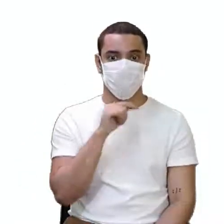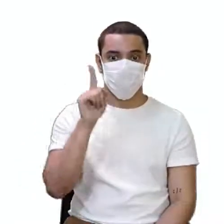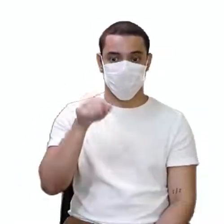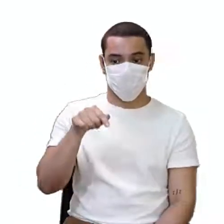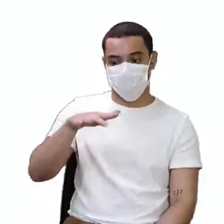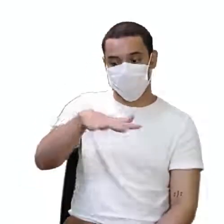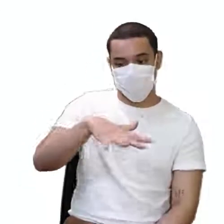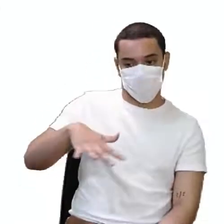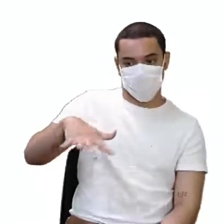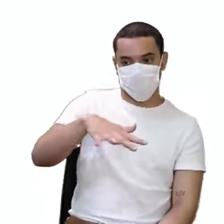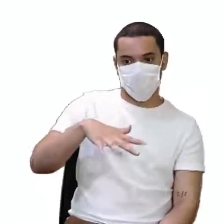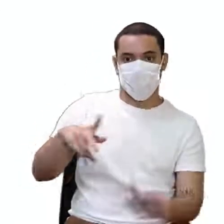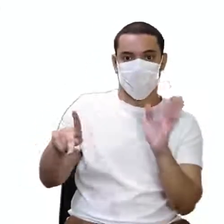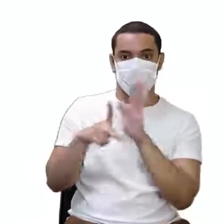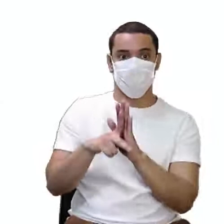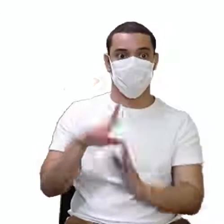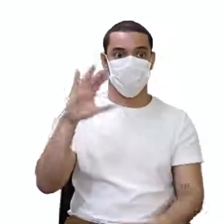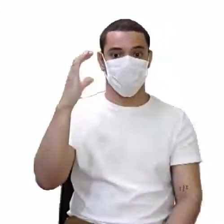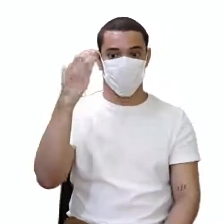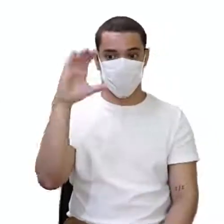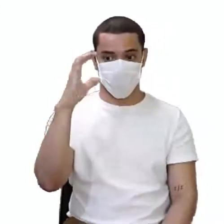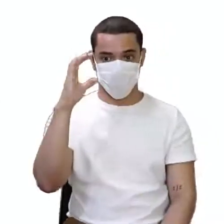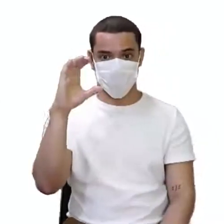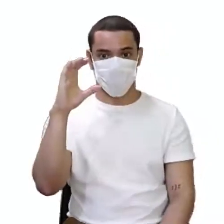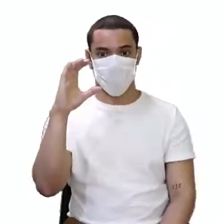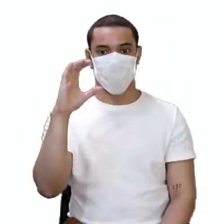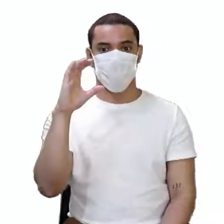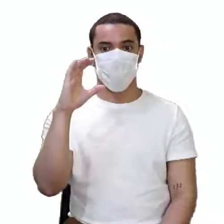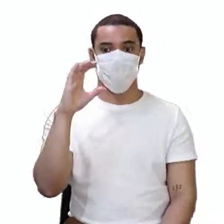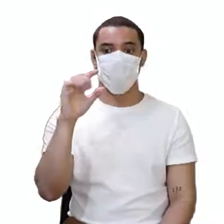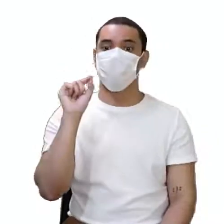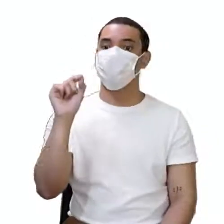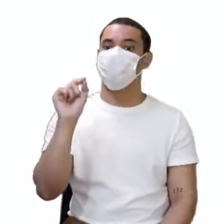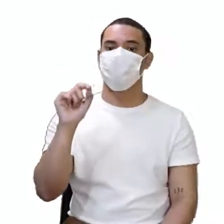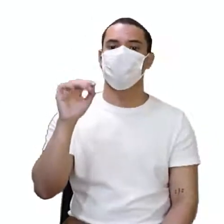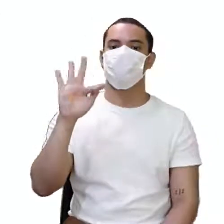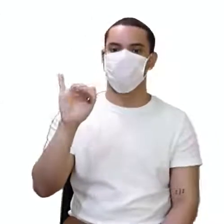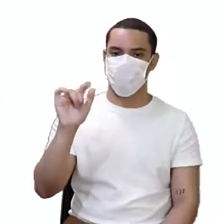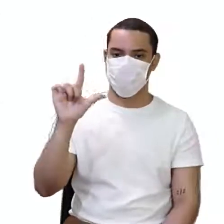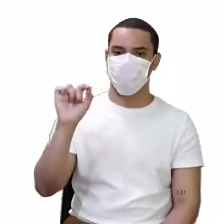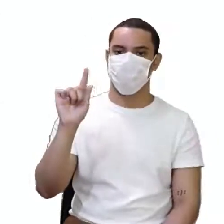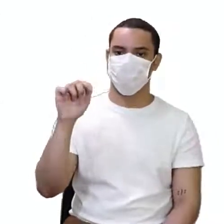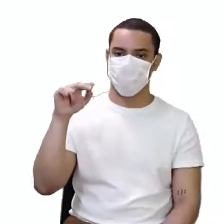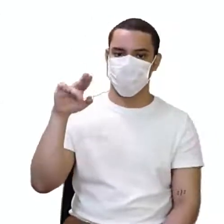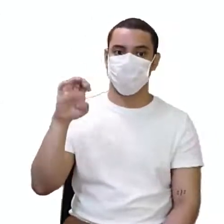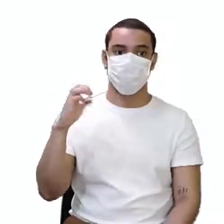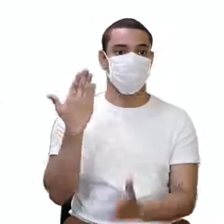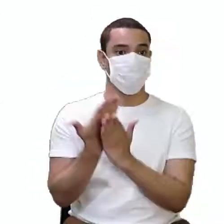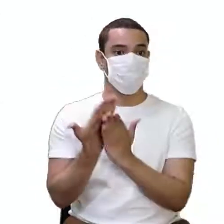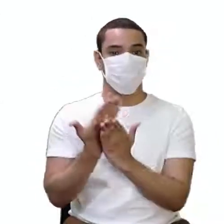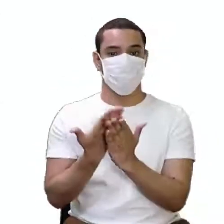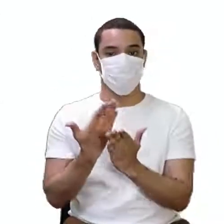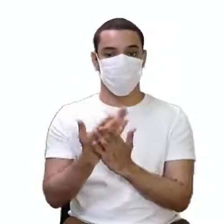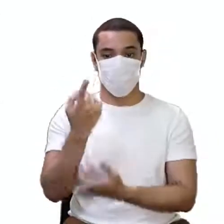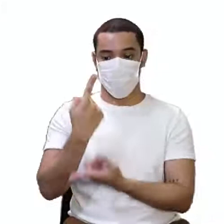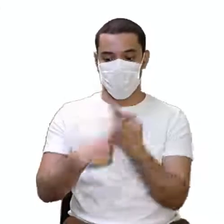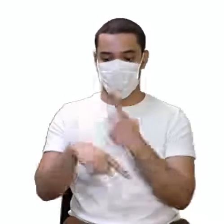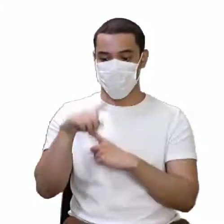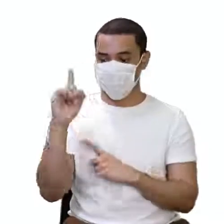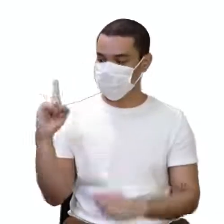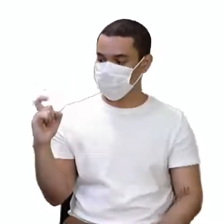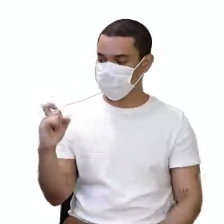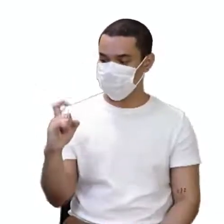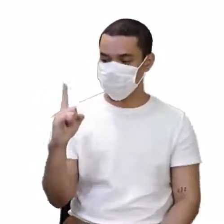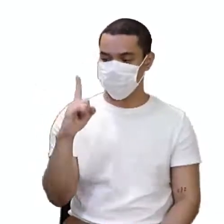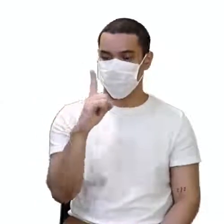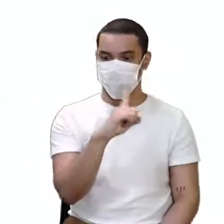ramo da ciência, quem, professora? Filogênese, que estuda a evolução das espécies